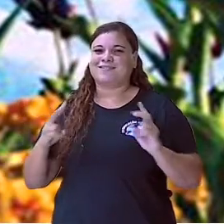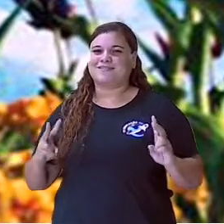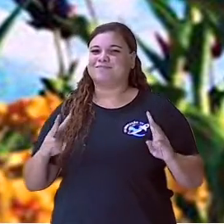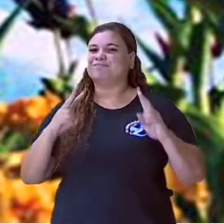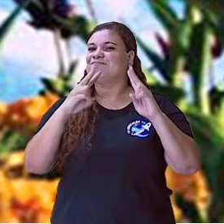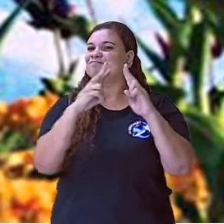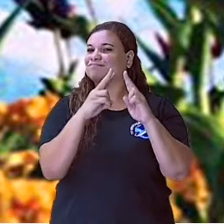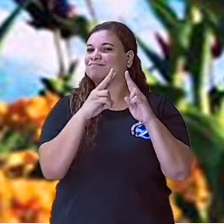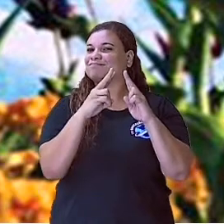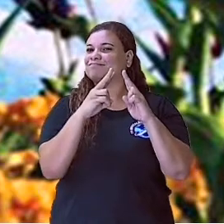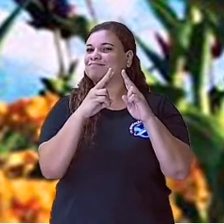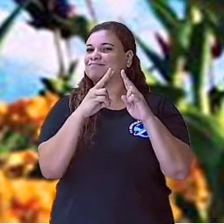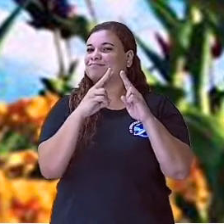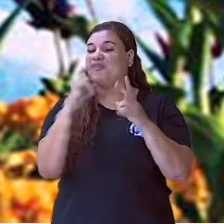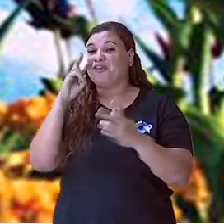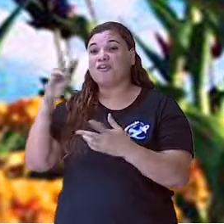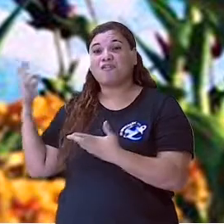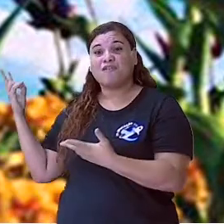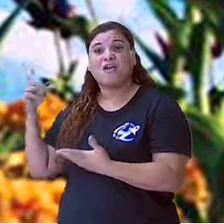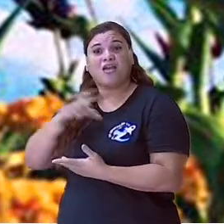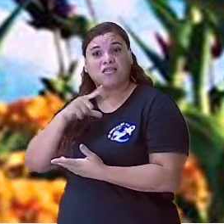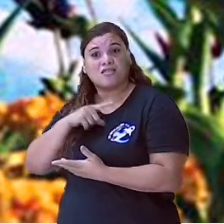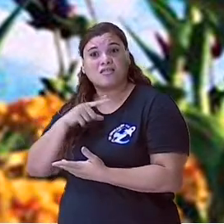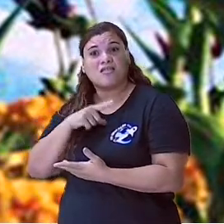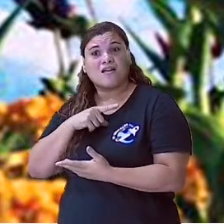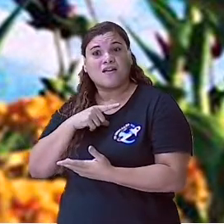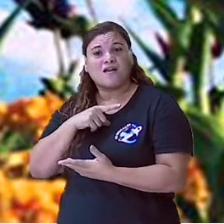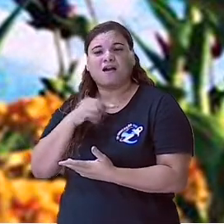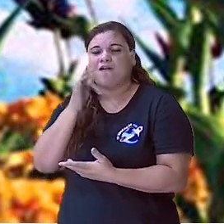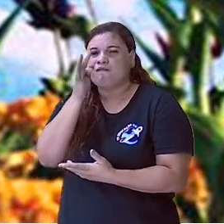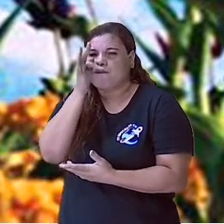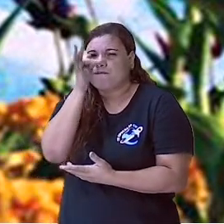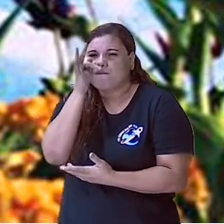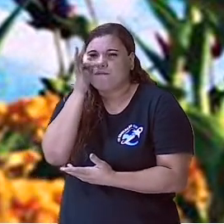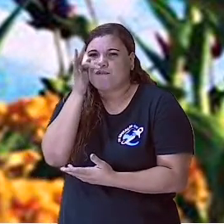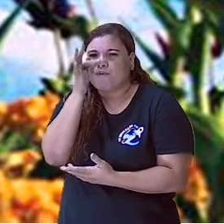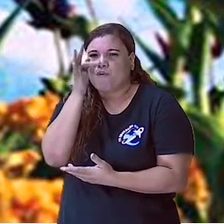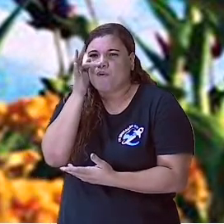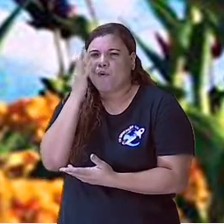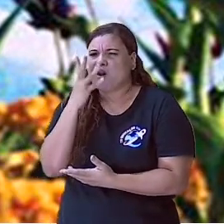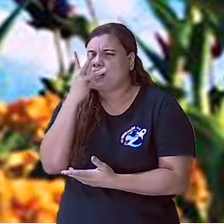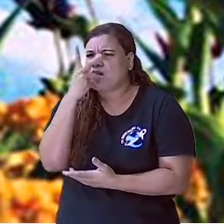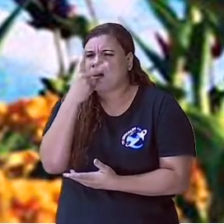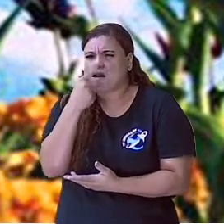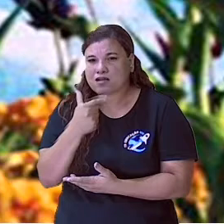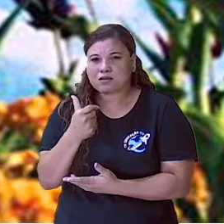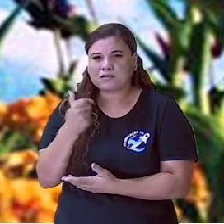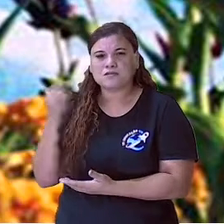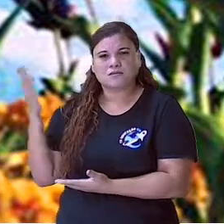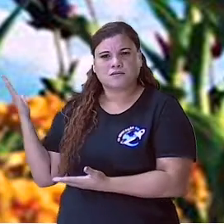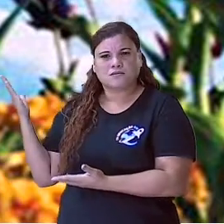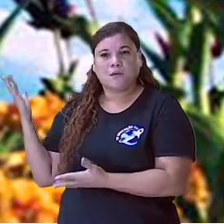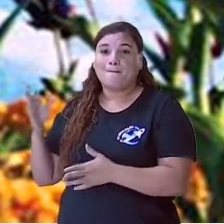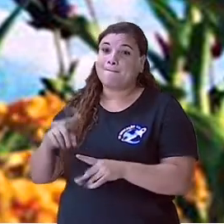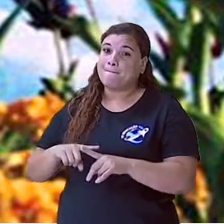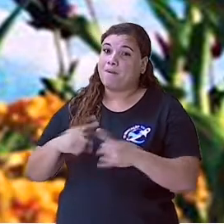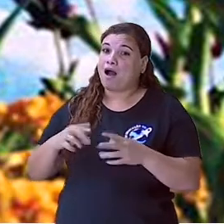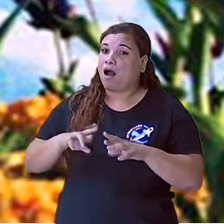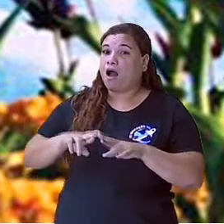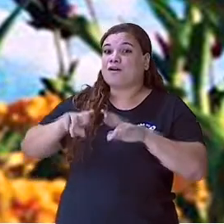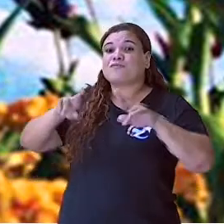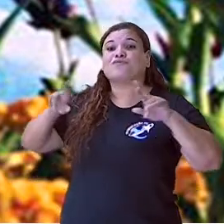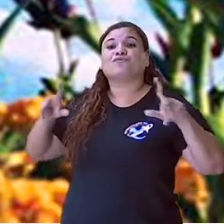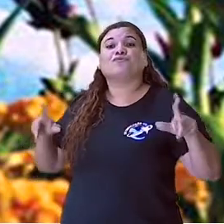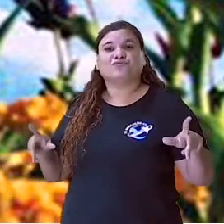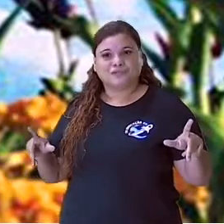região. Por que isso? Por que nós queremos destacar? Para mostrar para vocês a diferença entre o clima,